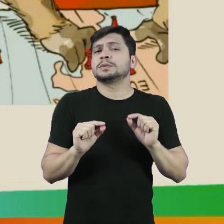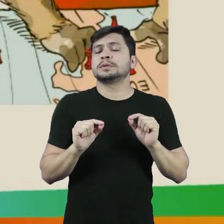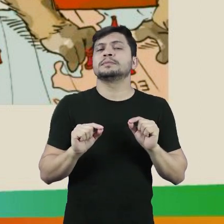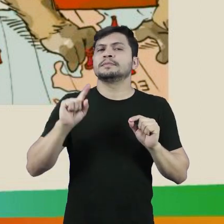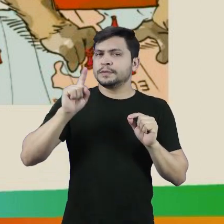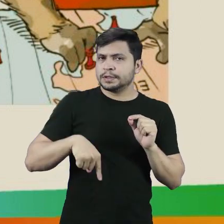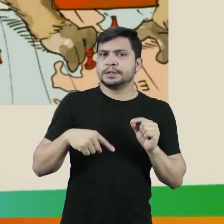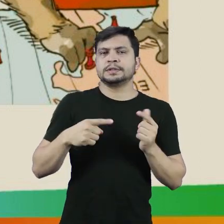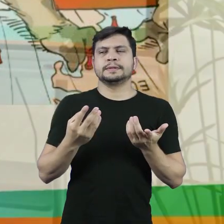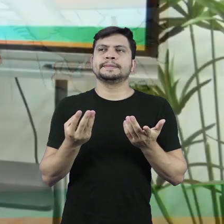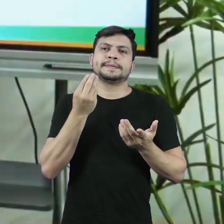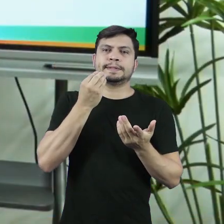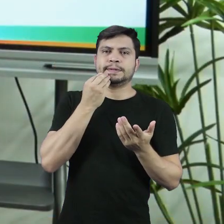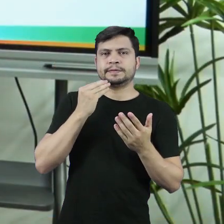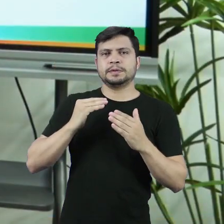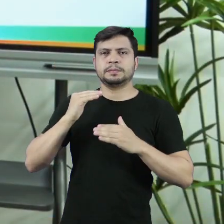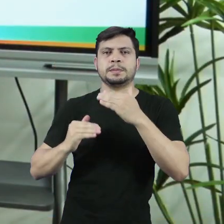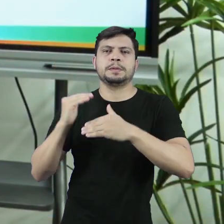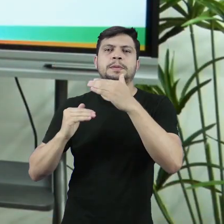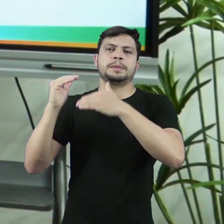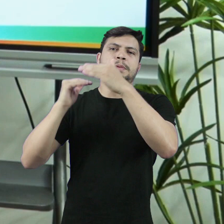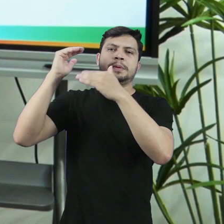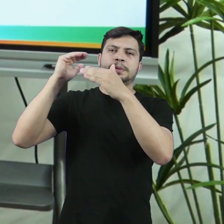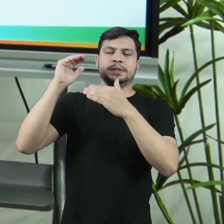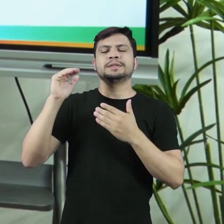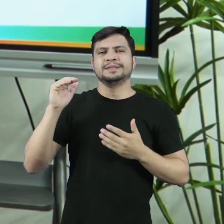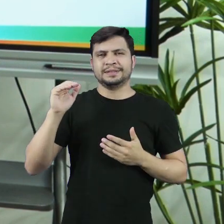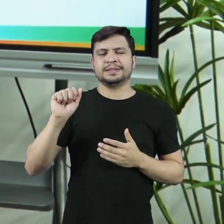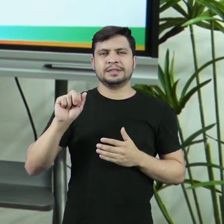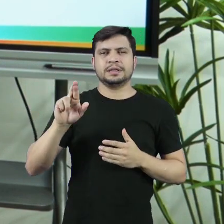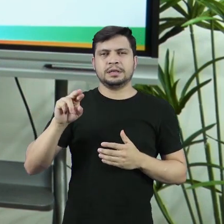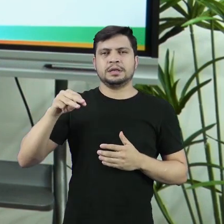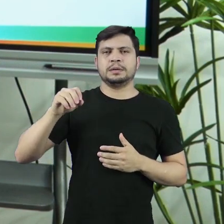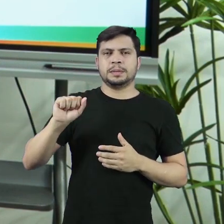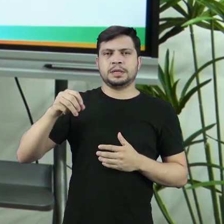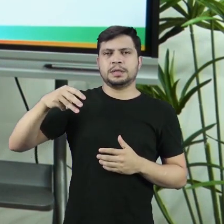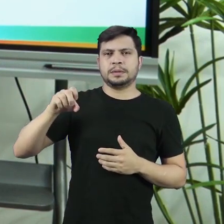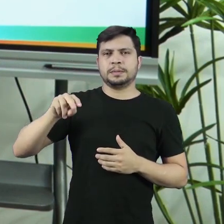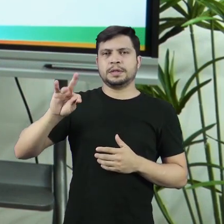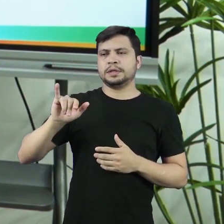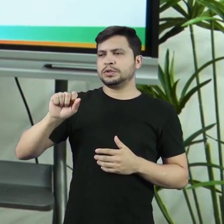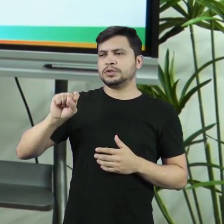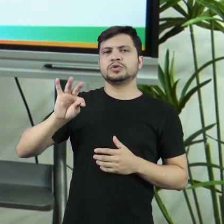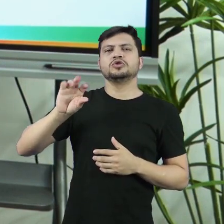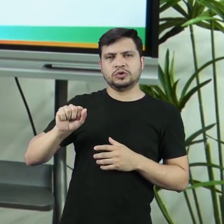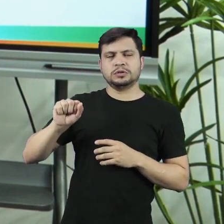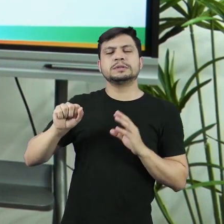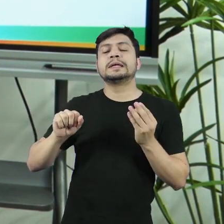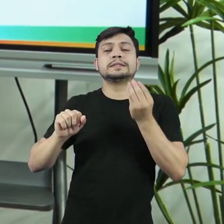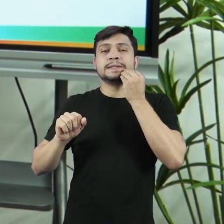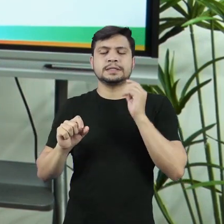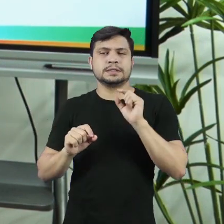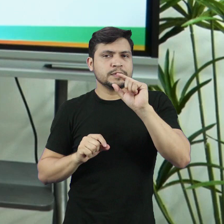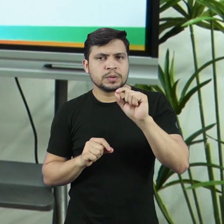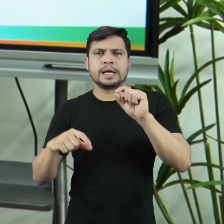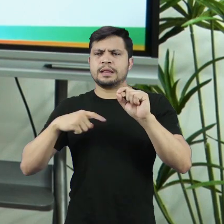corrida armamentista. Eu falei lá no início da aula, né, que rapidamente a União Soviética iria igualar esse